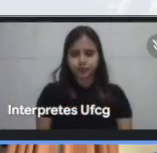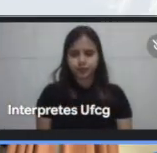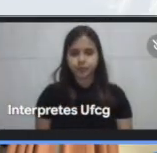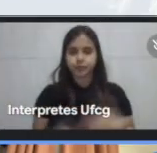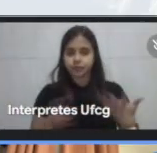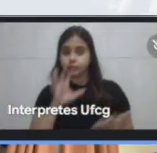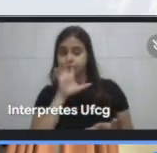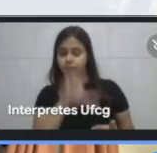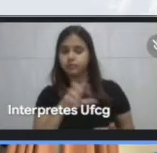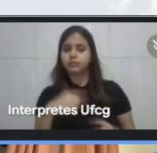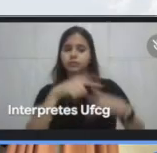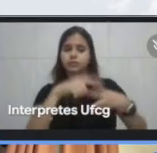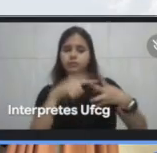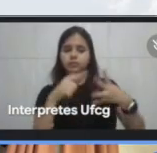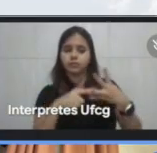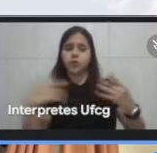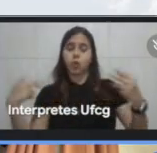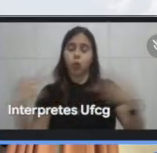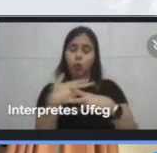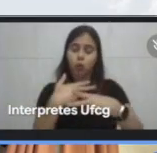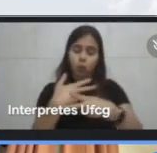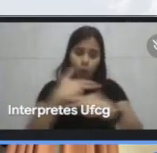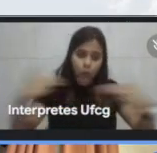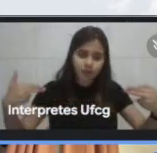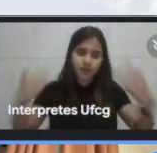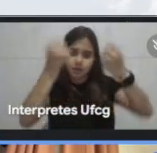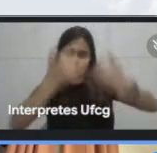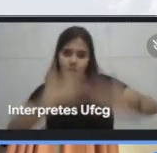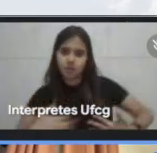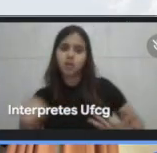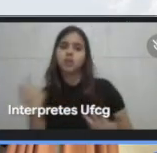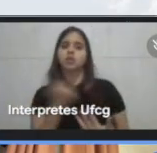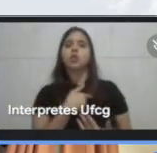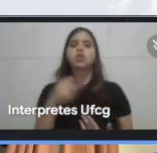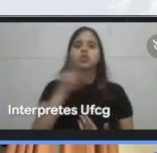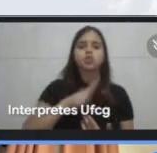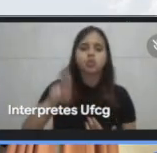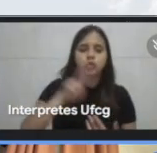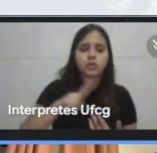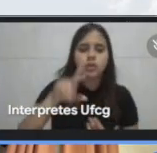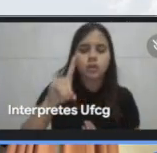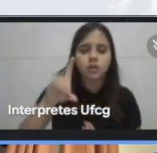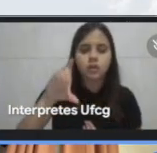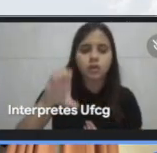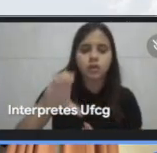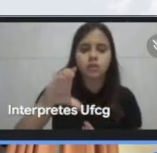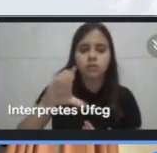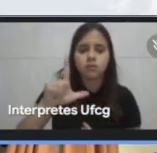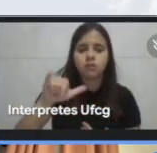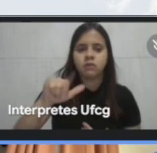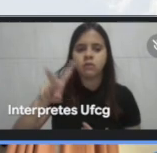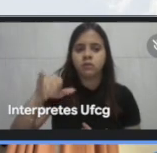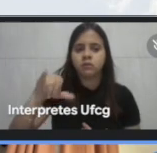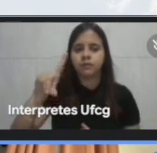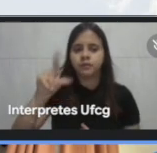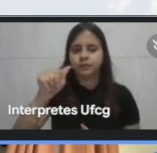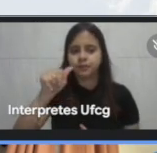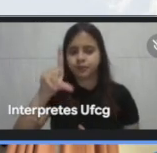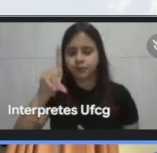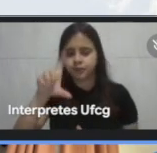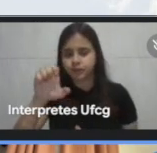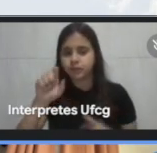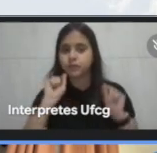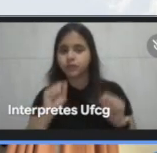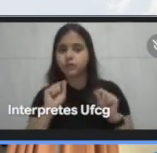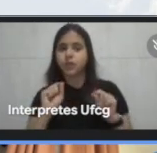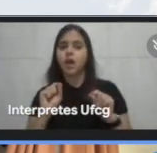aqui a gente teria 4 variáveis explicativas. A gente vai utilizar a declividade, que seria justamente com essa premissa de que áreas mais